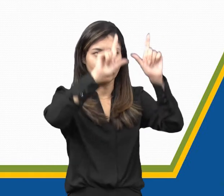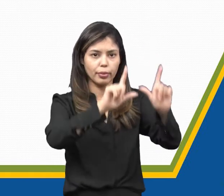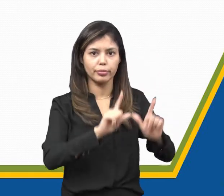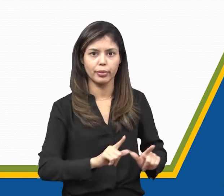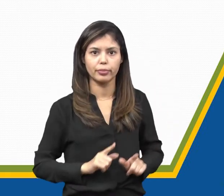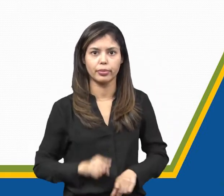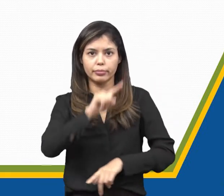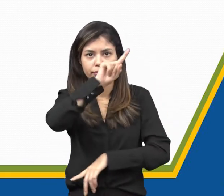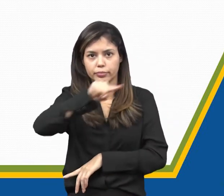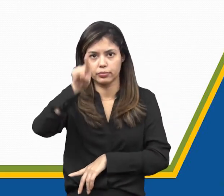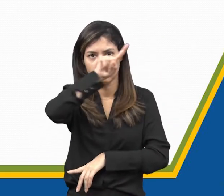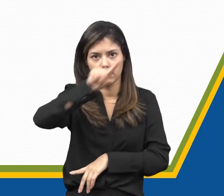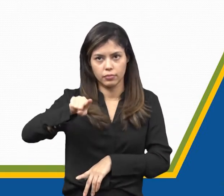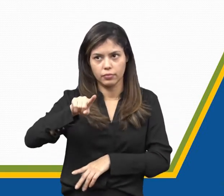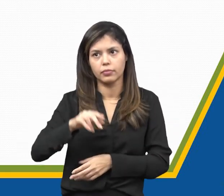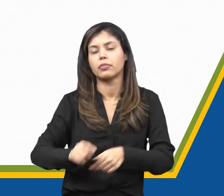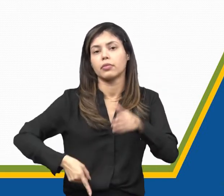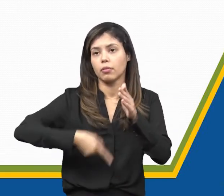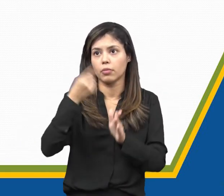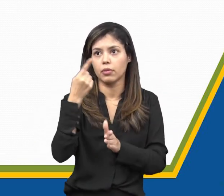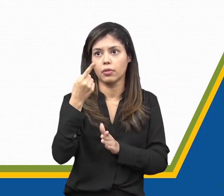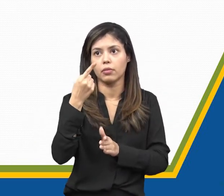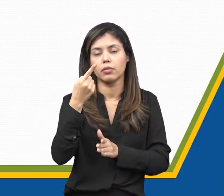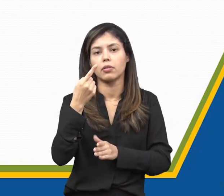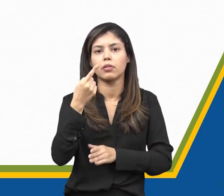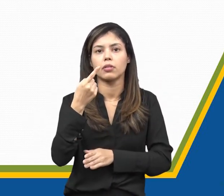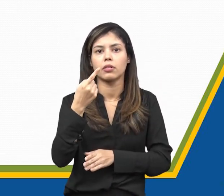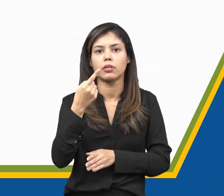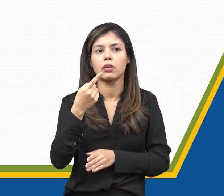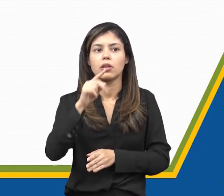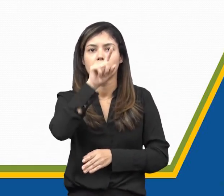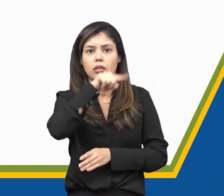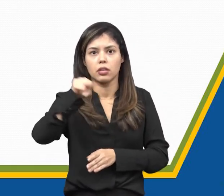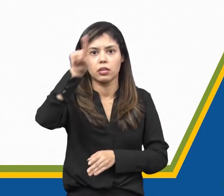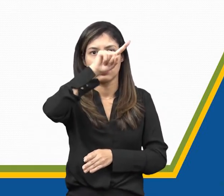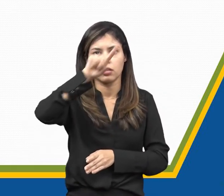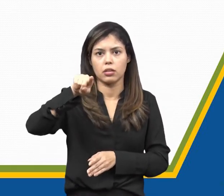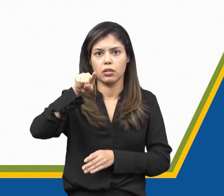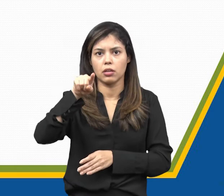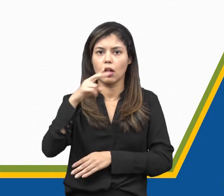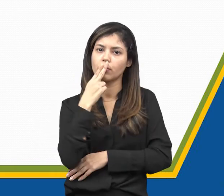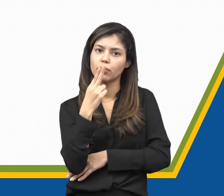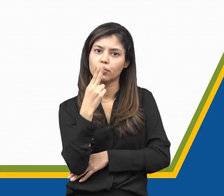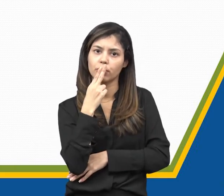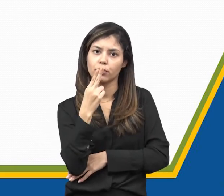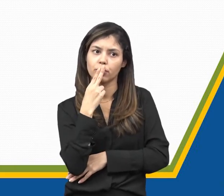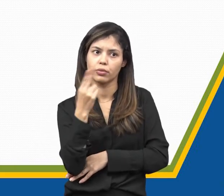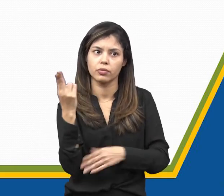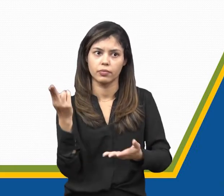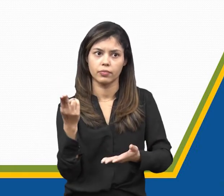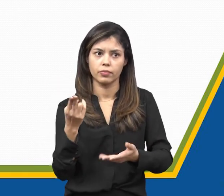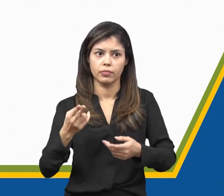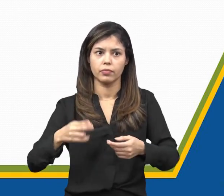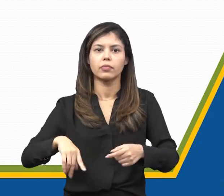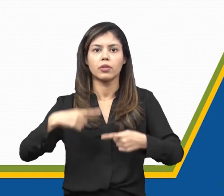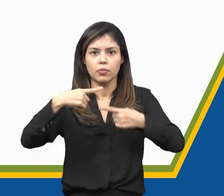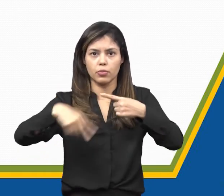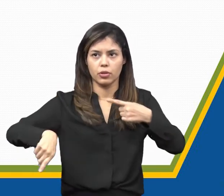proibido. Na primeira placa, temos um sinal de proibido e um símbolo de cigarro. Em espanhol se